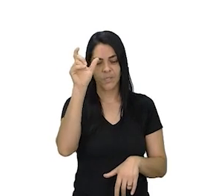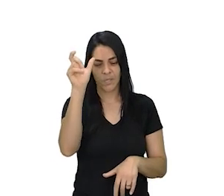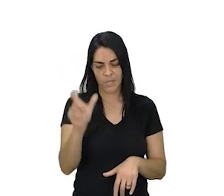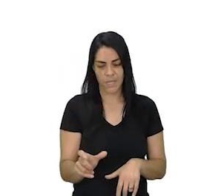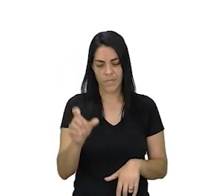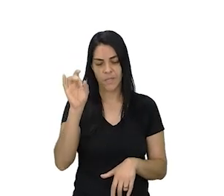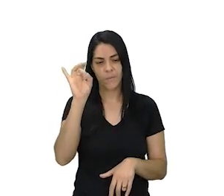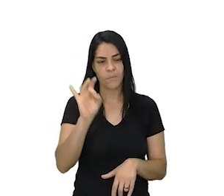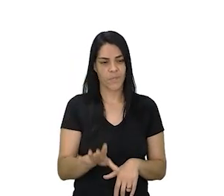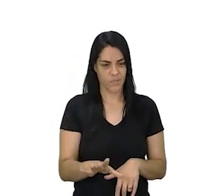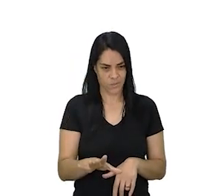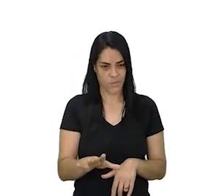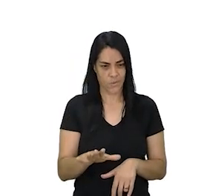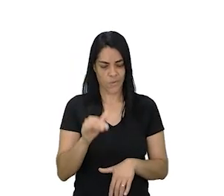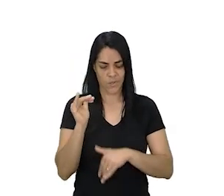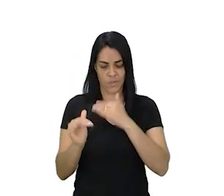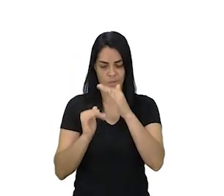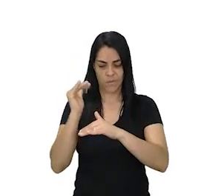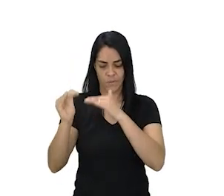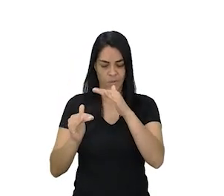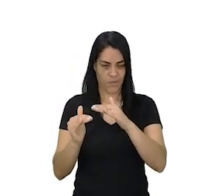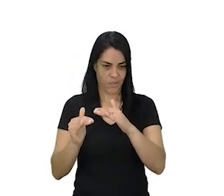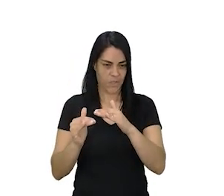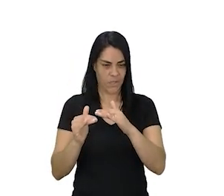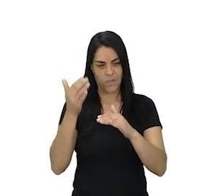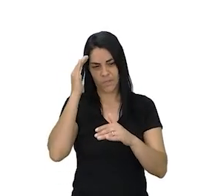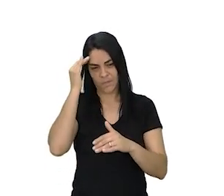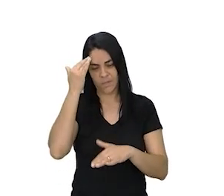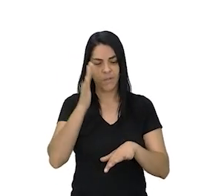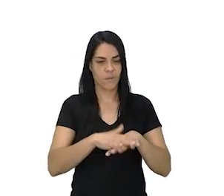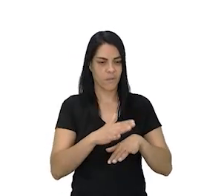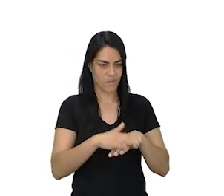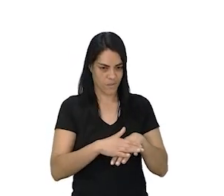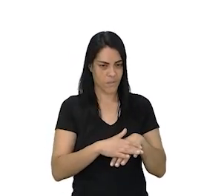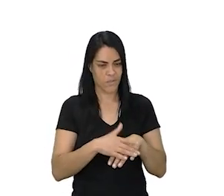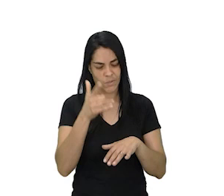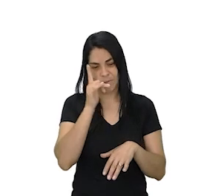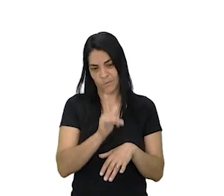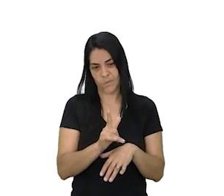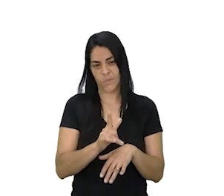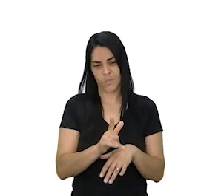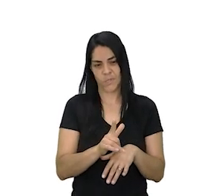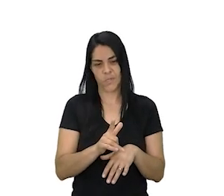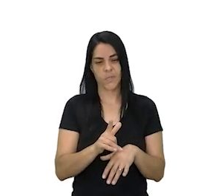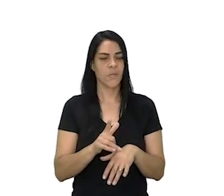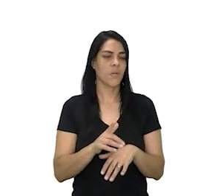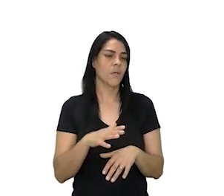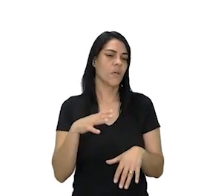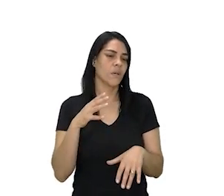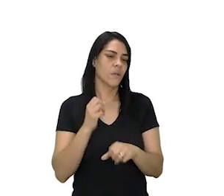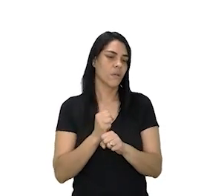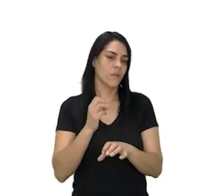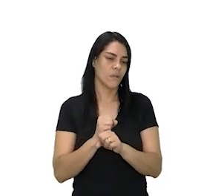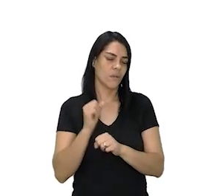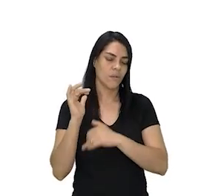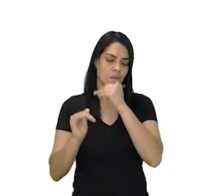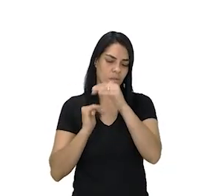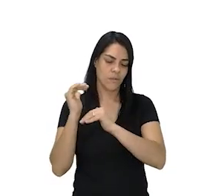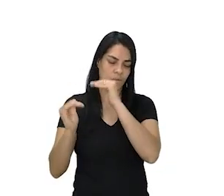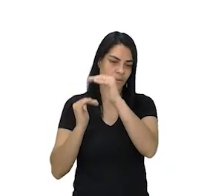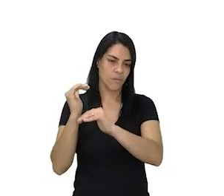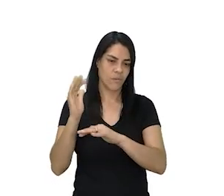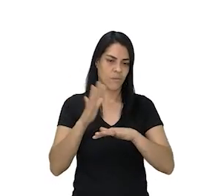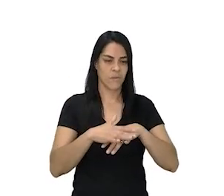de formular, de empregar, de interpretar a matemática em uma variedade de contextos. E aqui a gente está trazendo um contexto